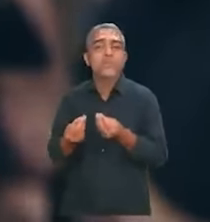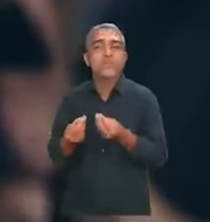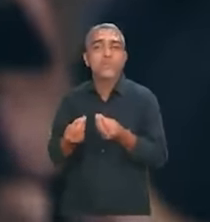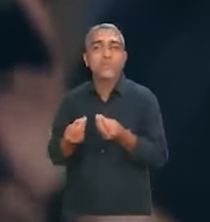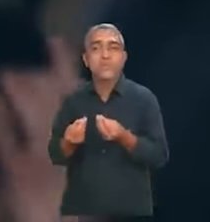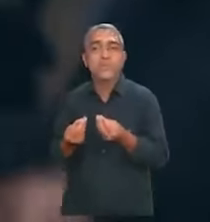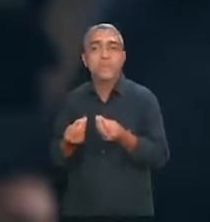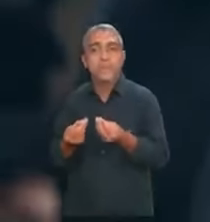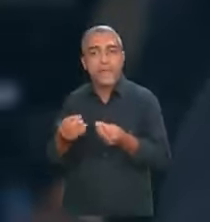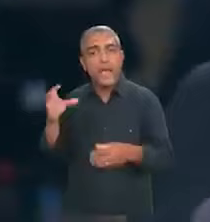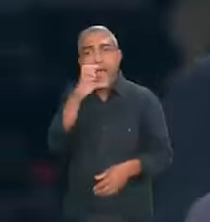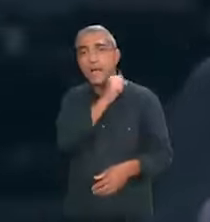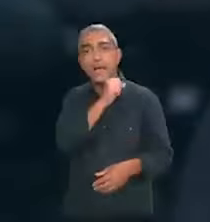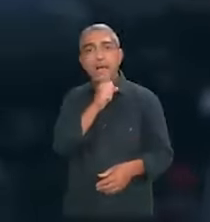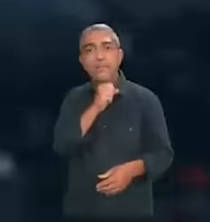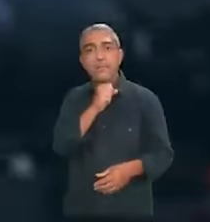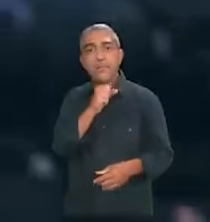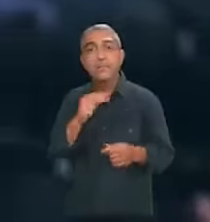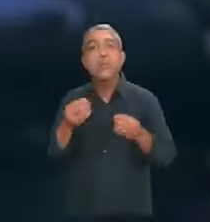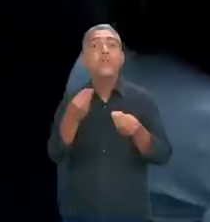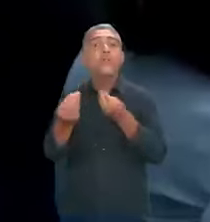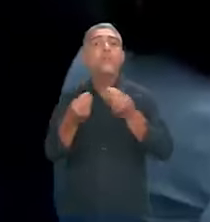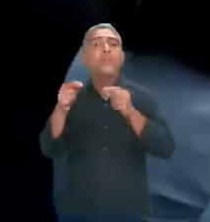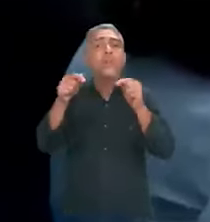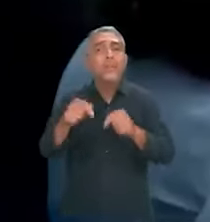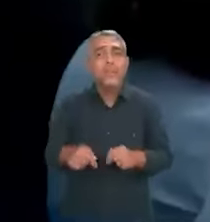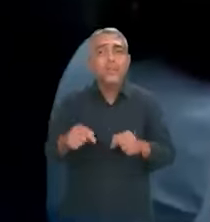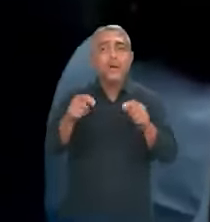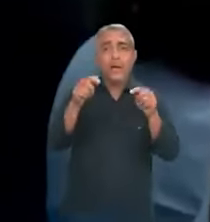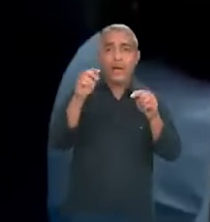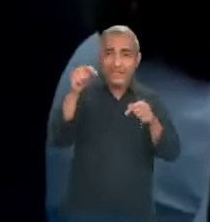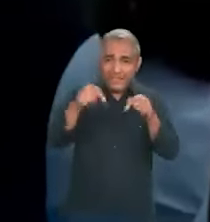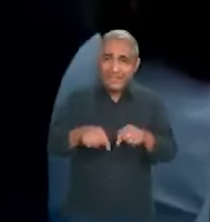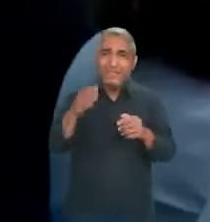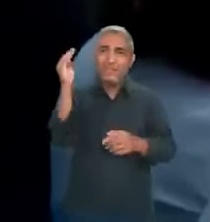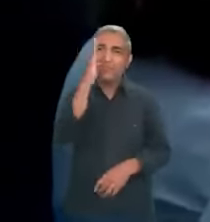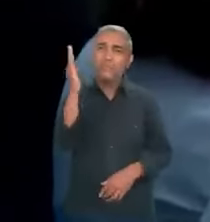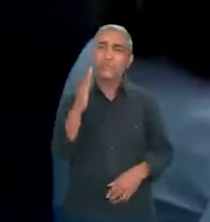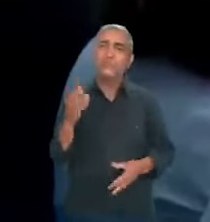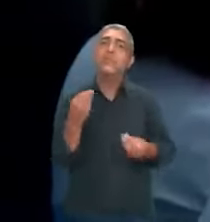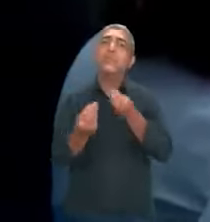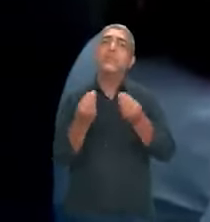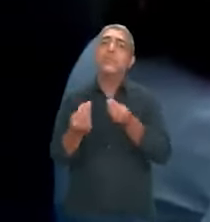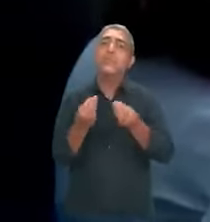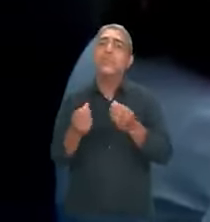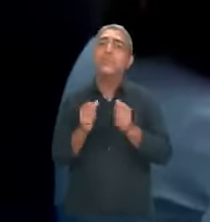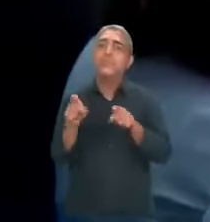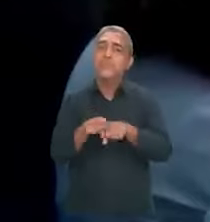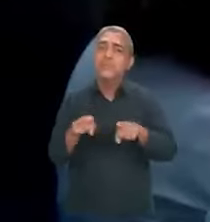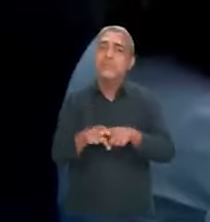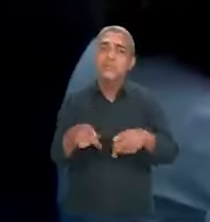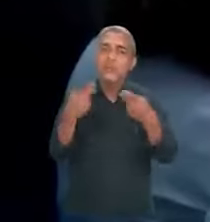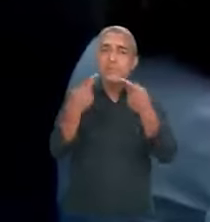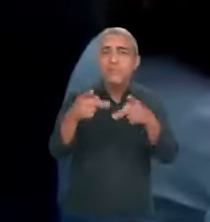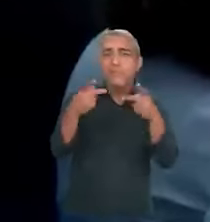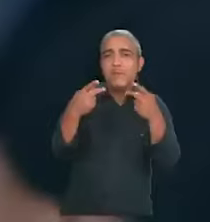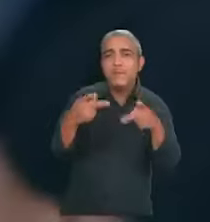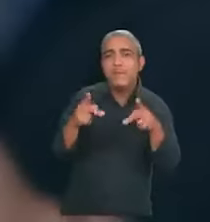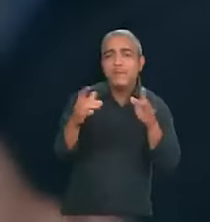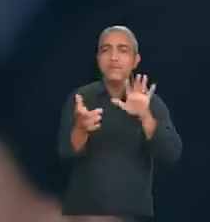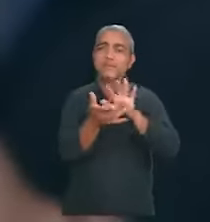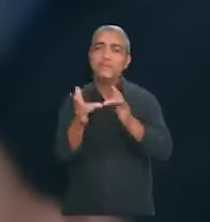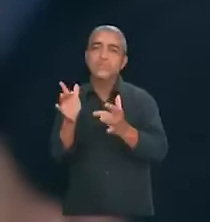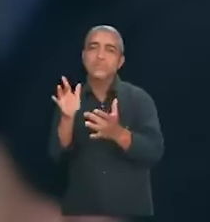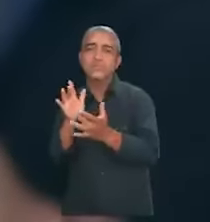fazer o mesmo. Como é que o Júnior... Luiz Abrantes Júnior, está fazendo no sertão, é algo incrível,